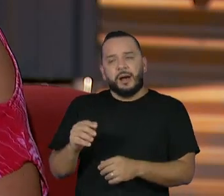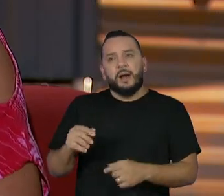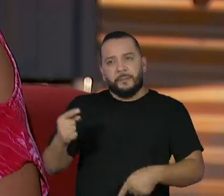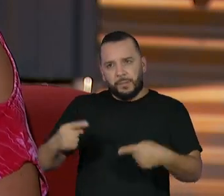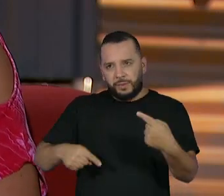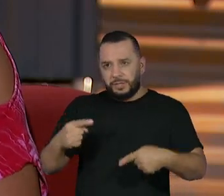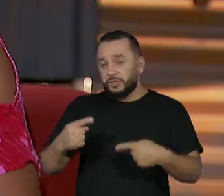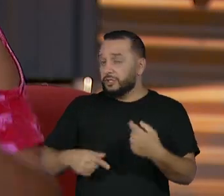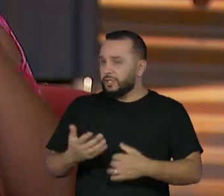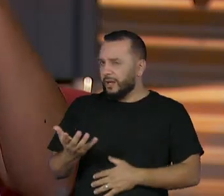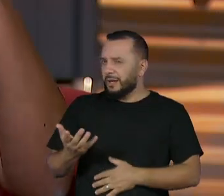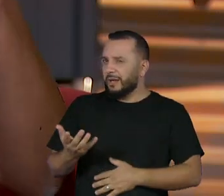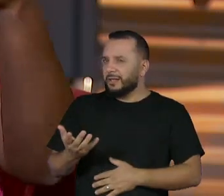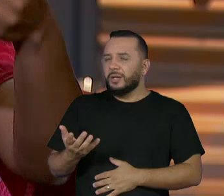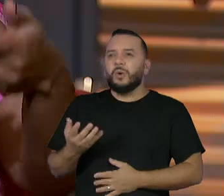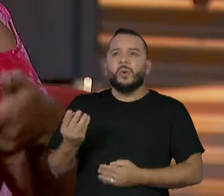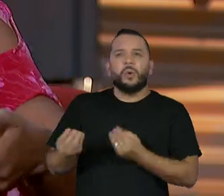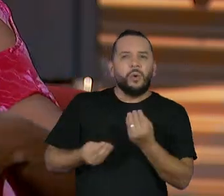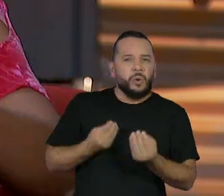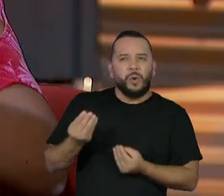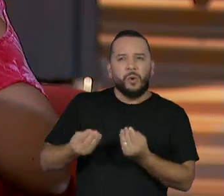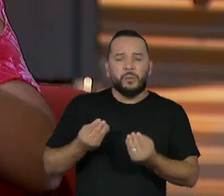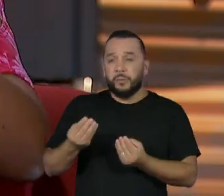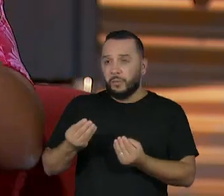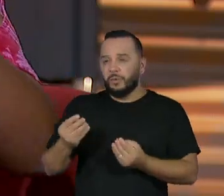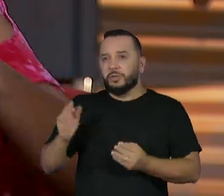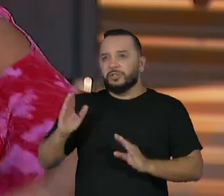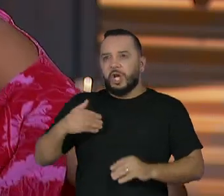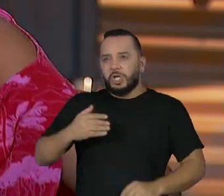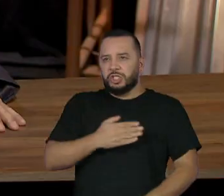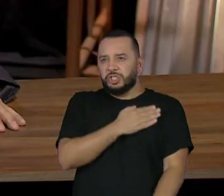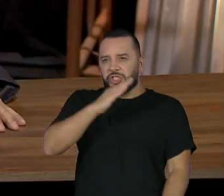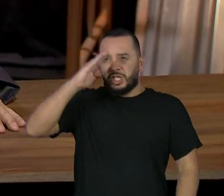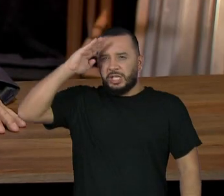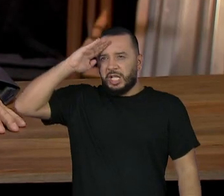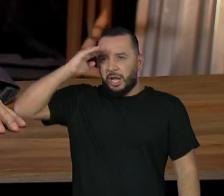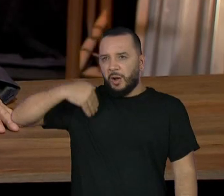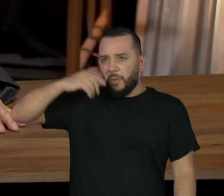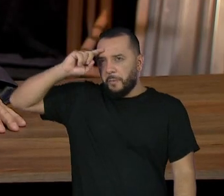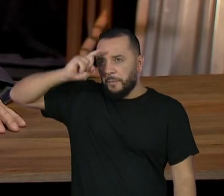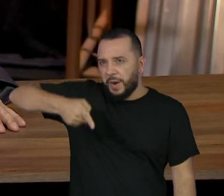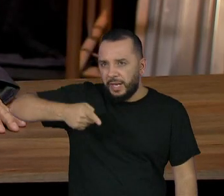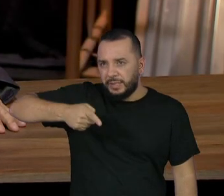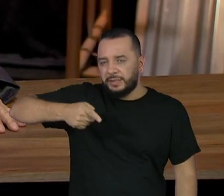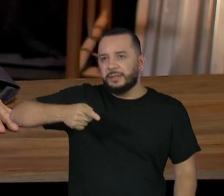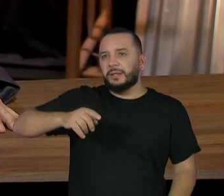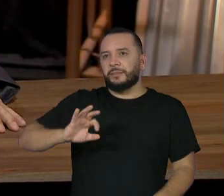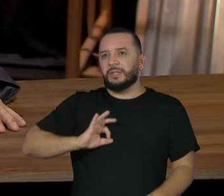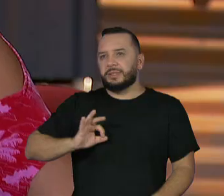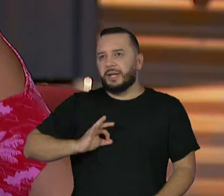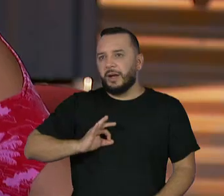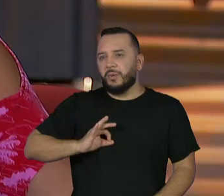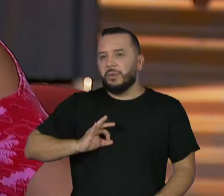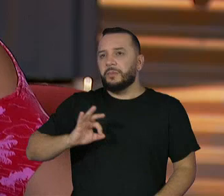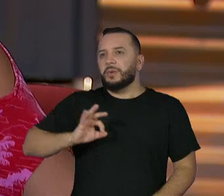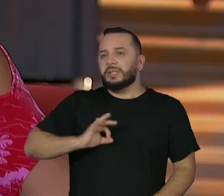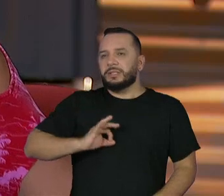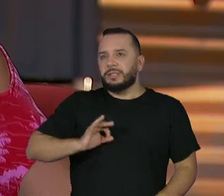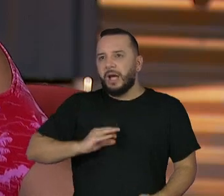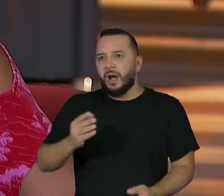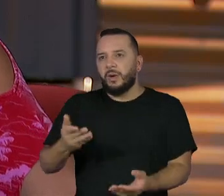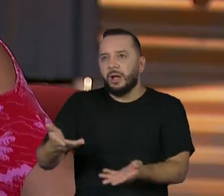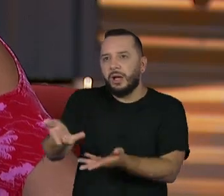sobre a forma como o comando lida com a base e aí como a base lida com a população. Sim. Porque se você tem uma política